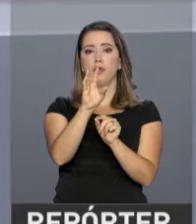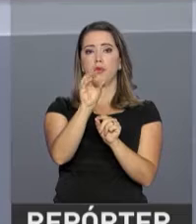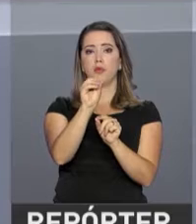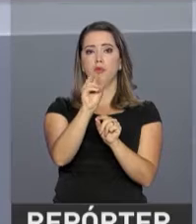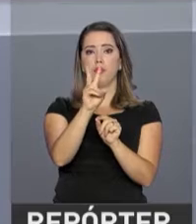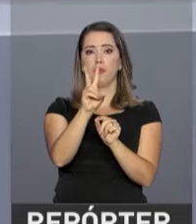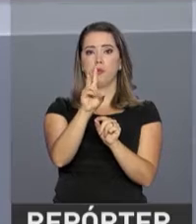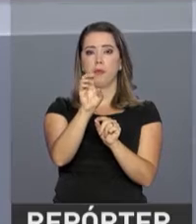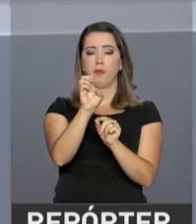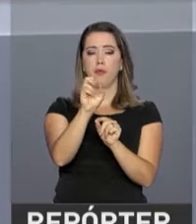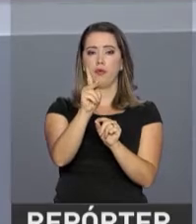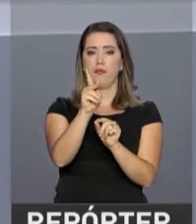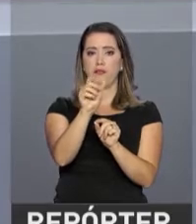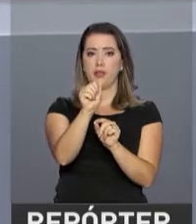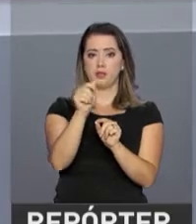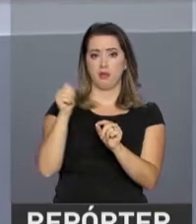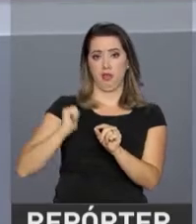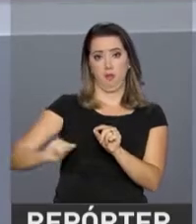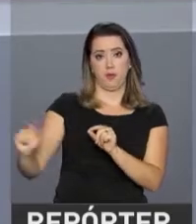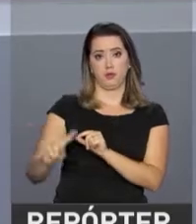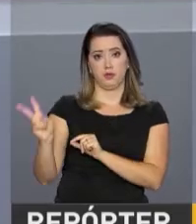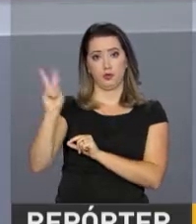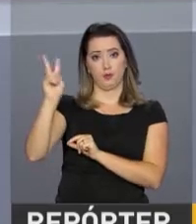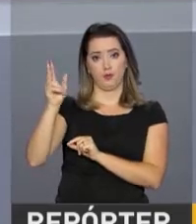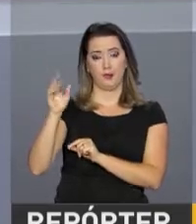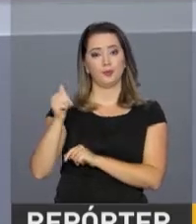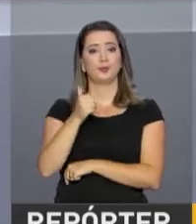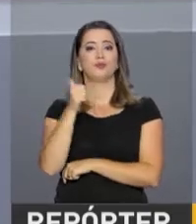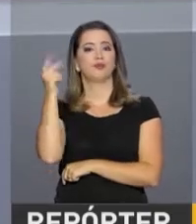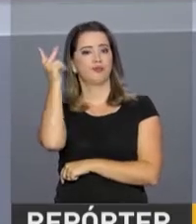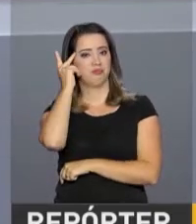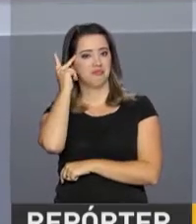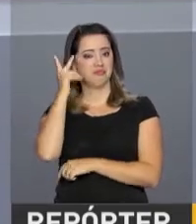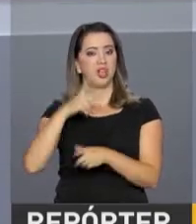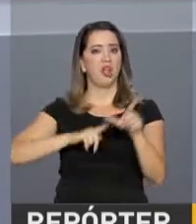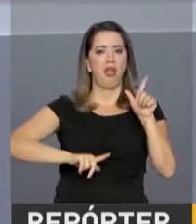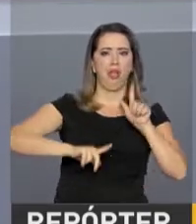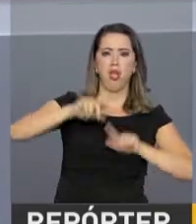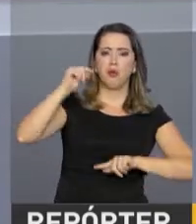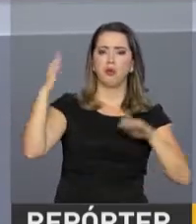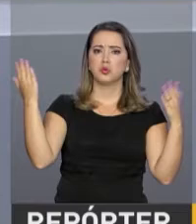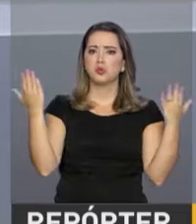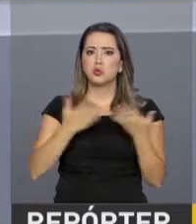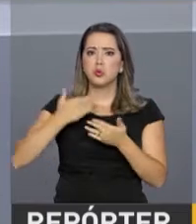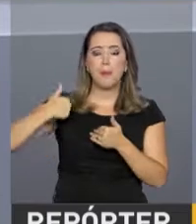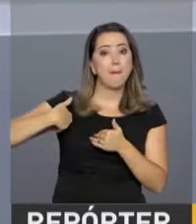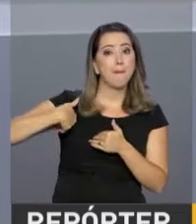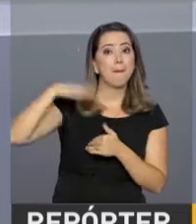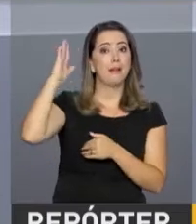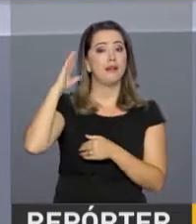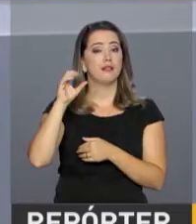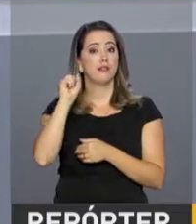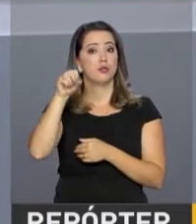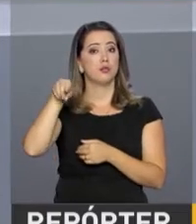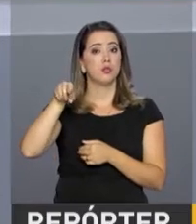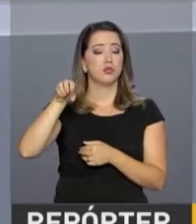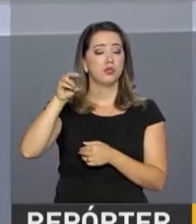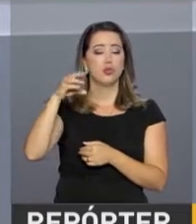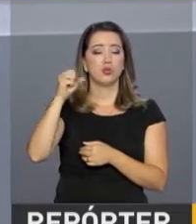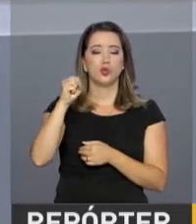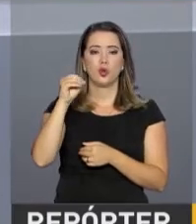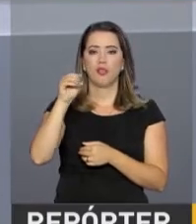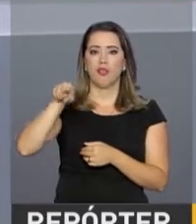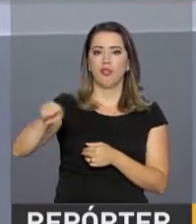das ações negociadas na bolsa de valores de são paulo bateu recorde histórico hoje a ultrapassar o patamar dos 80 mil pontos